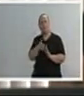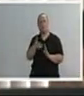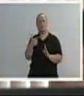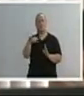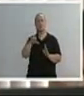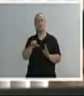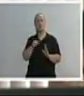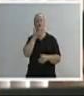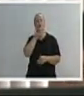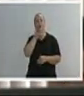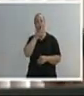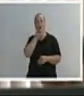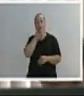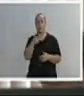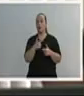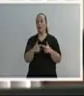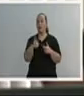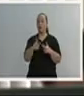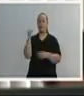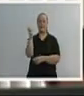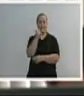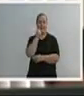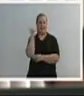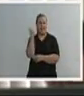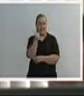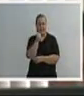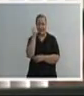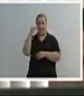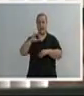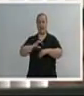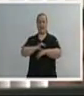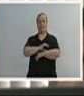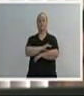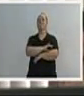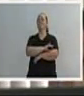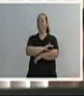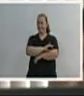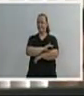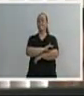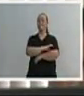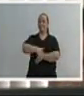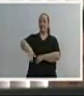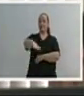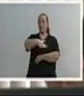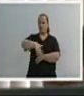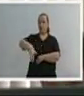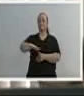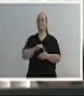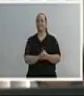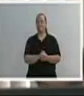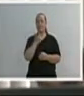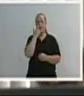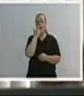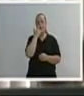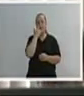dezembro, nós tivemos problemas muito sérios na região da Itopava Central com relação a algumas ribeirões, onde a